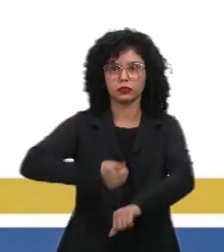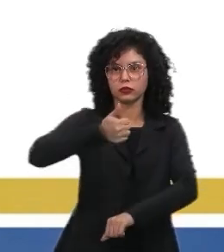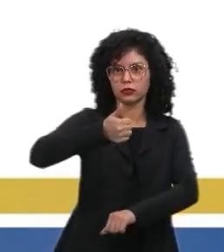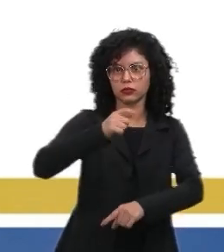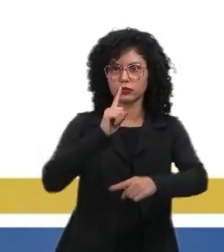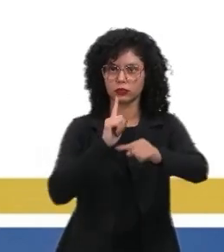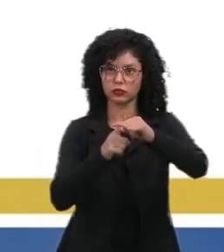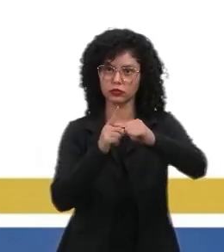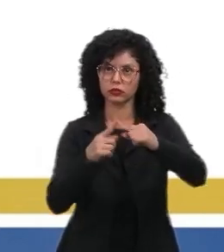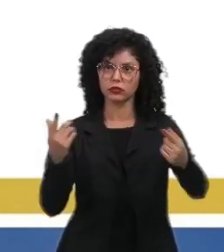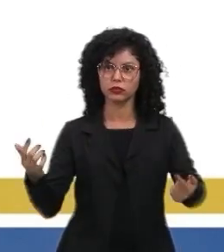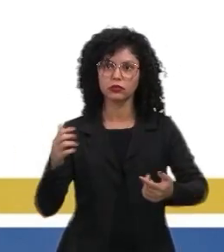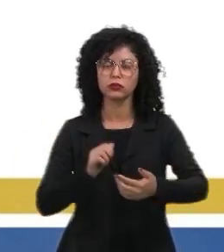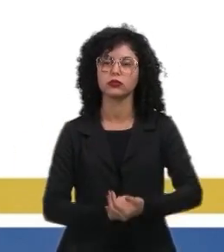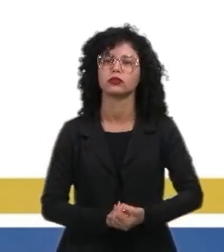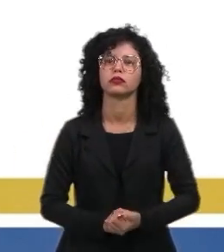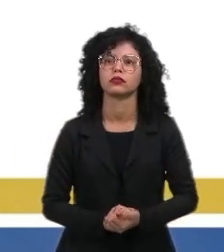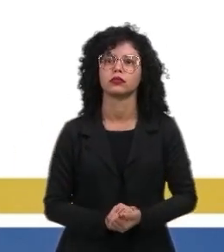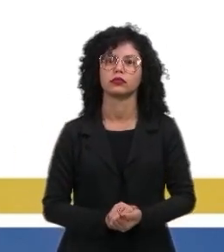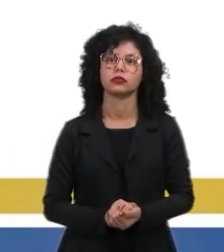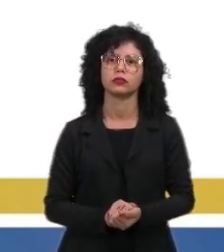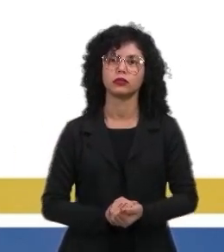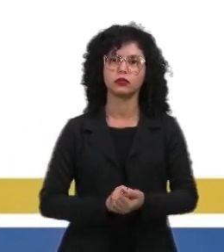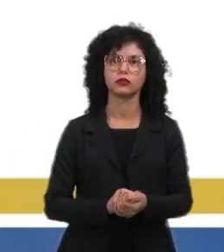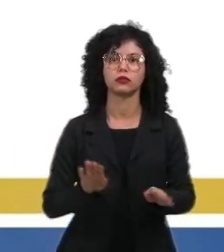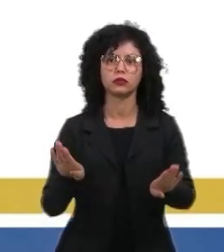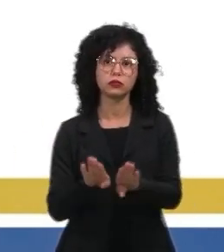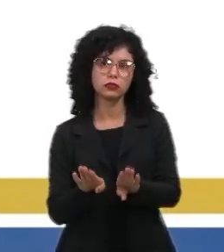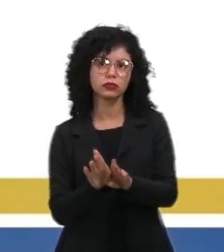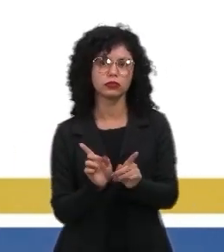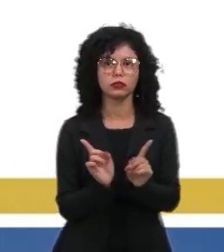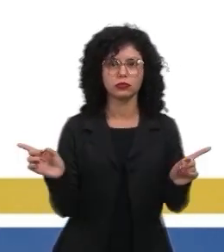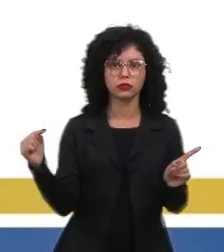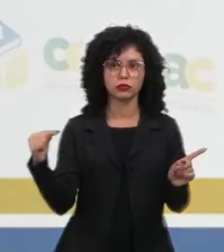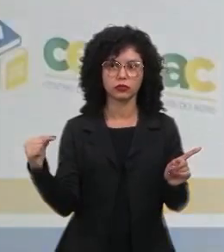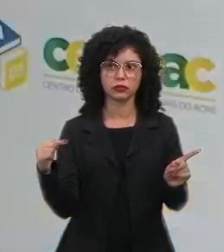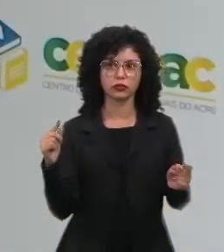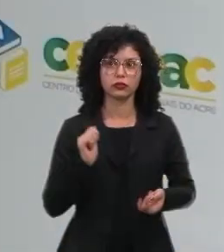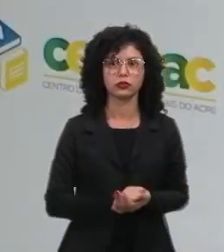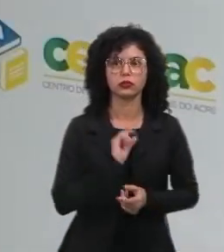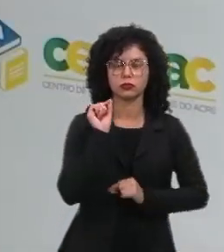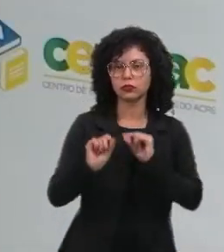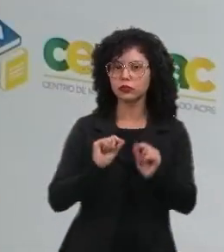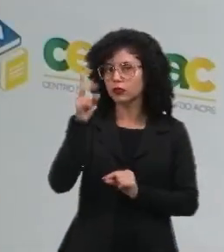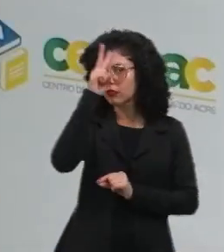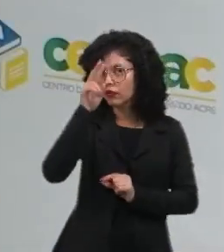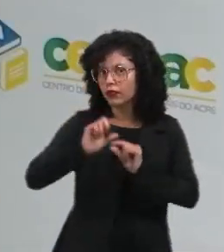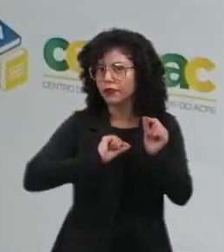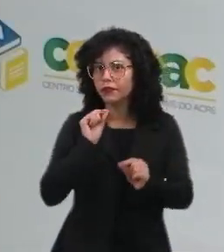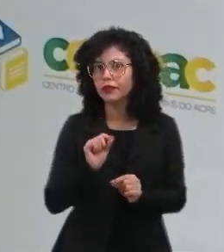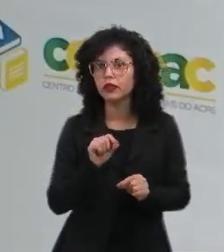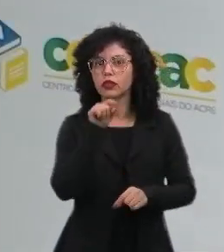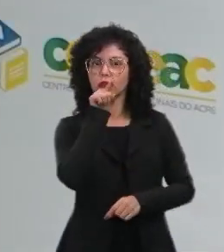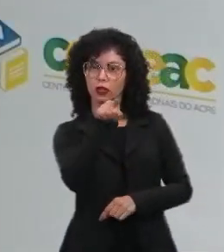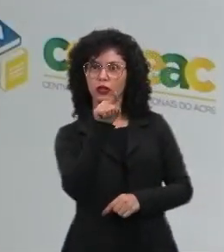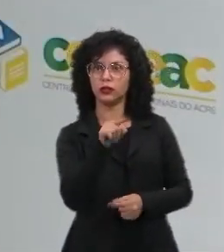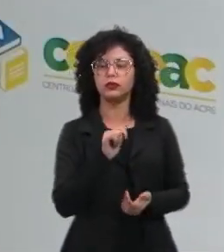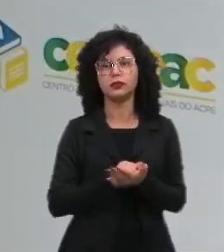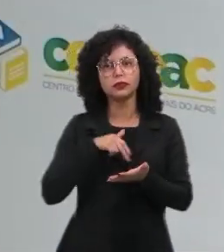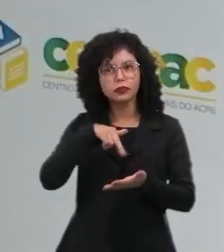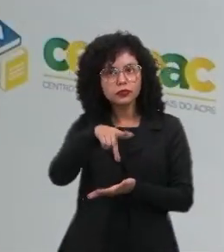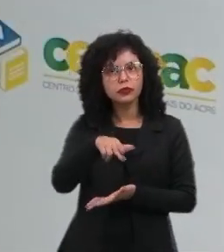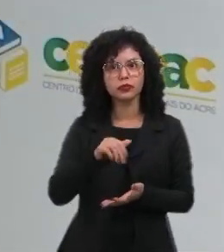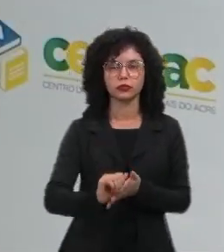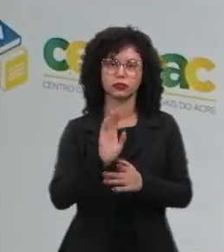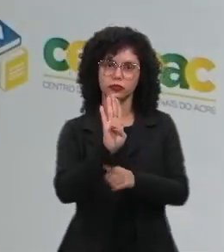positiva, porque é um movimento progressivo, e um movimento retrógrado, velocidade negativa. Importante salientar, por exemplo, se você percorre a